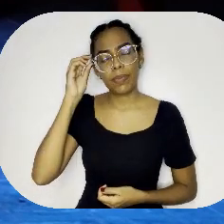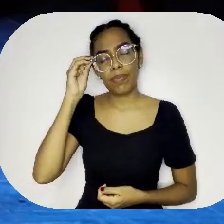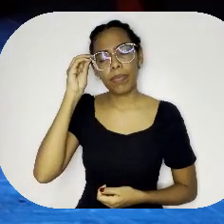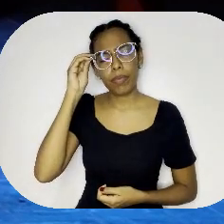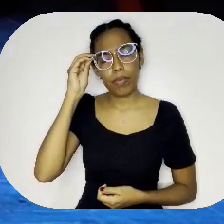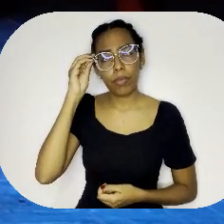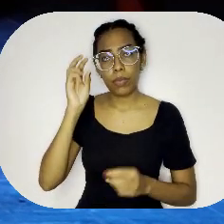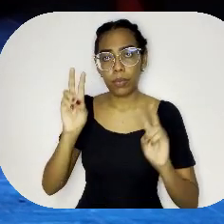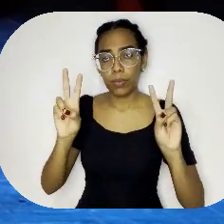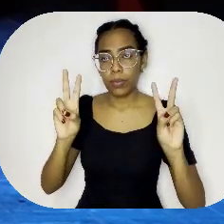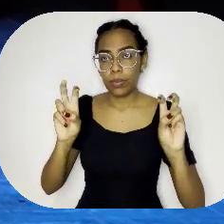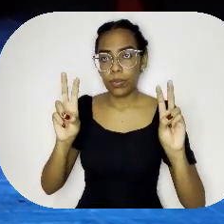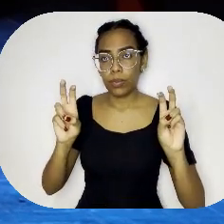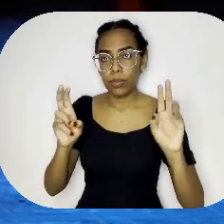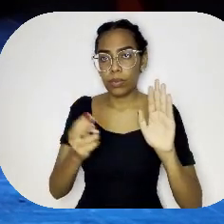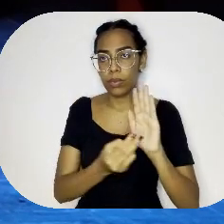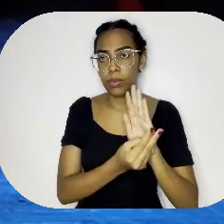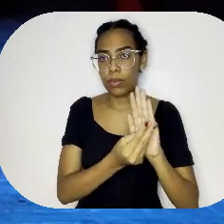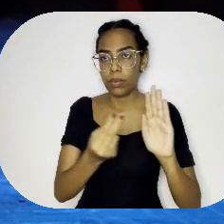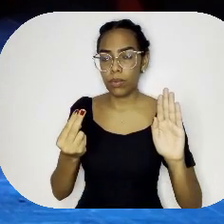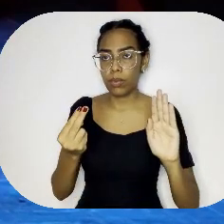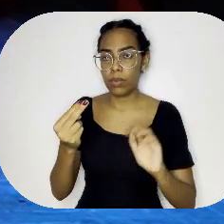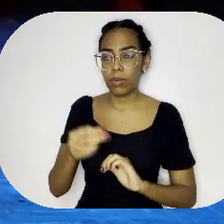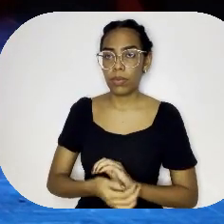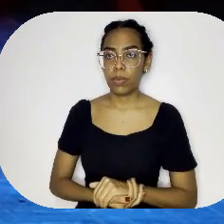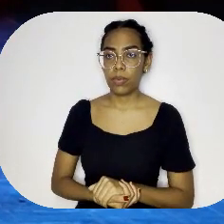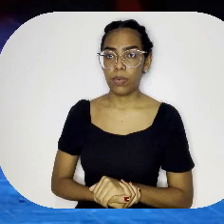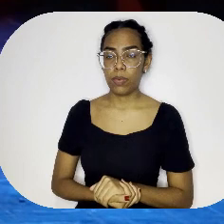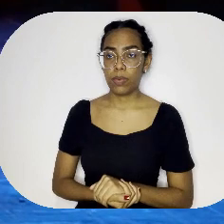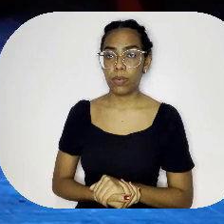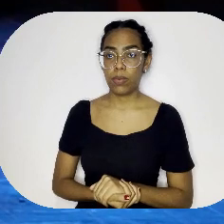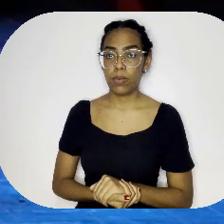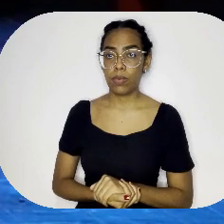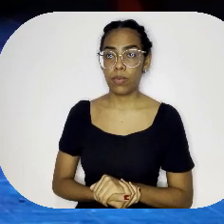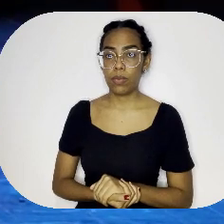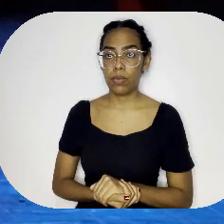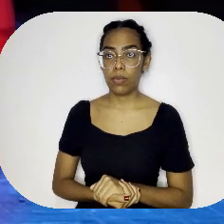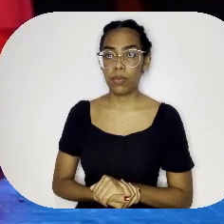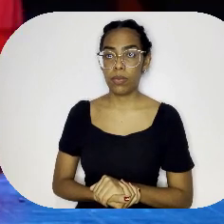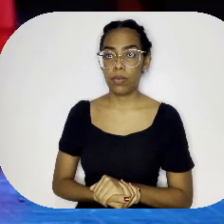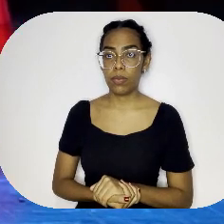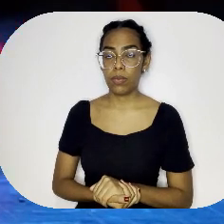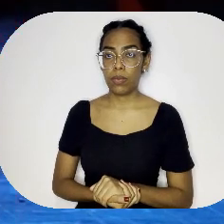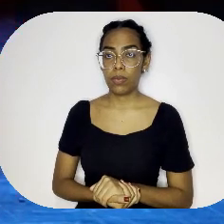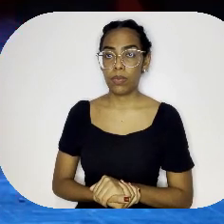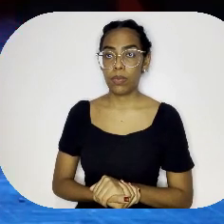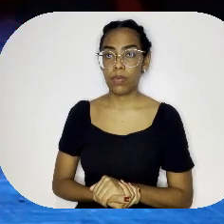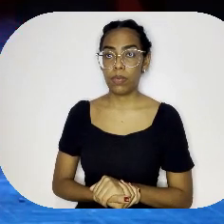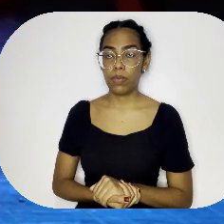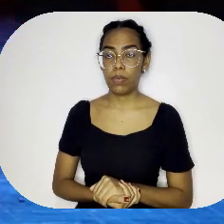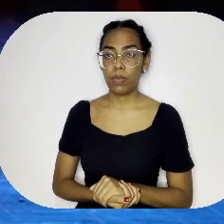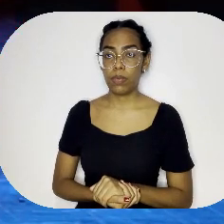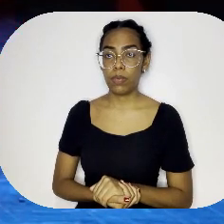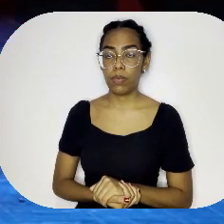Falando nisso, escuta só essa poesia lírica. Tem um título, A Mesma Dona Ângela.